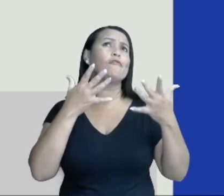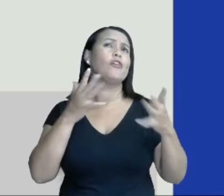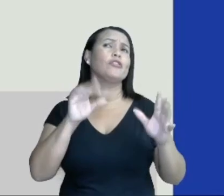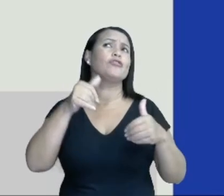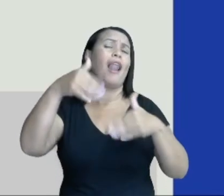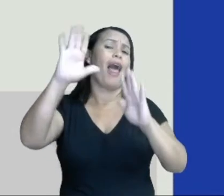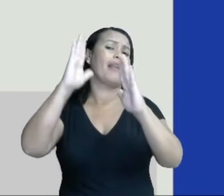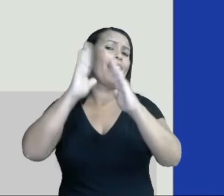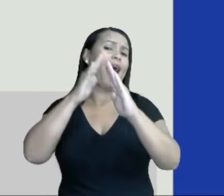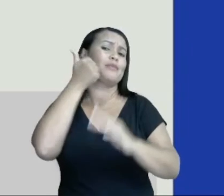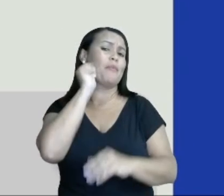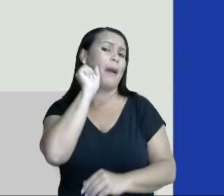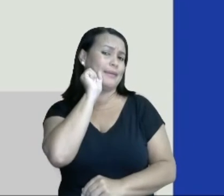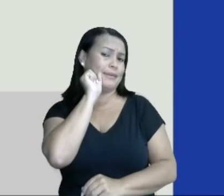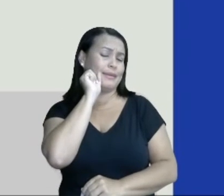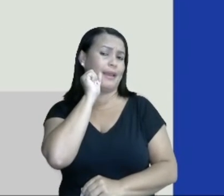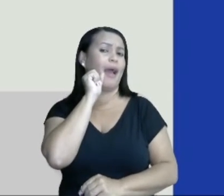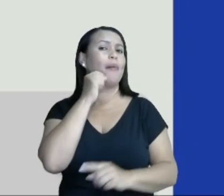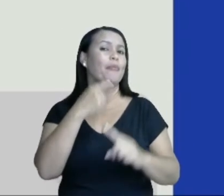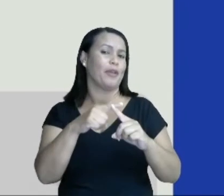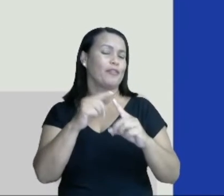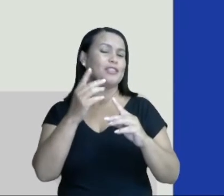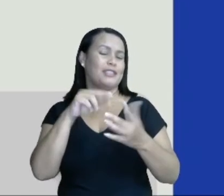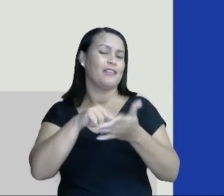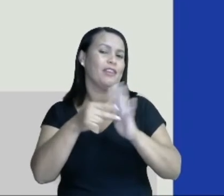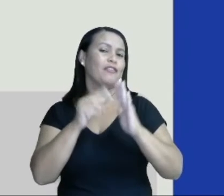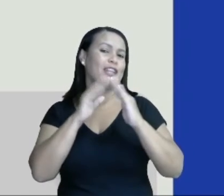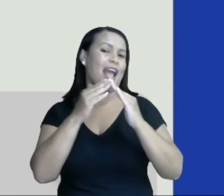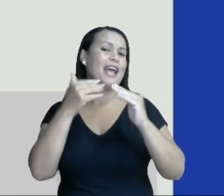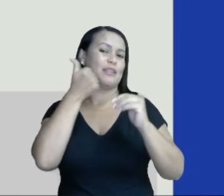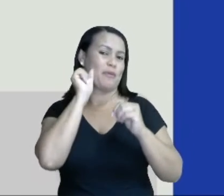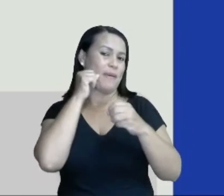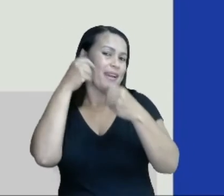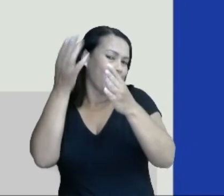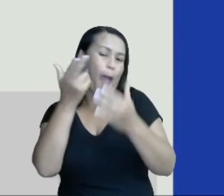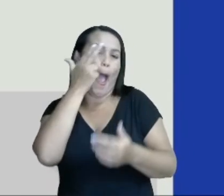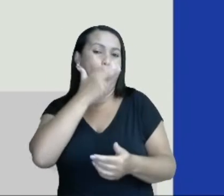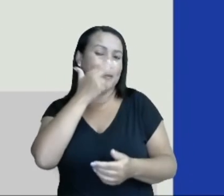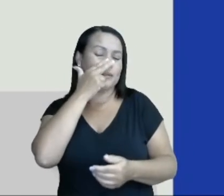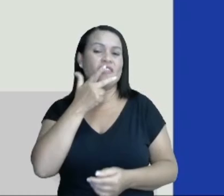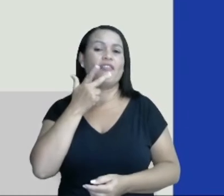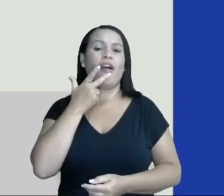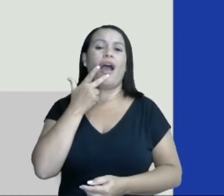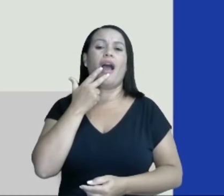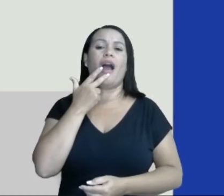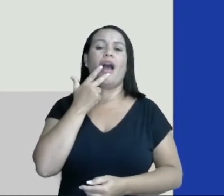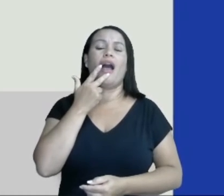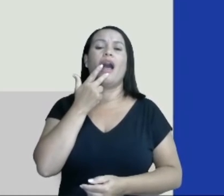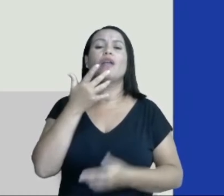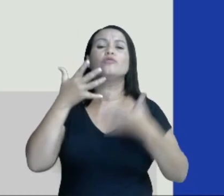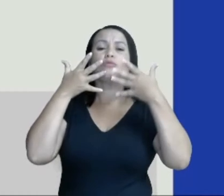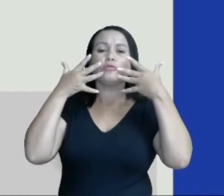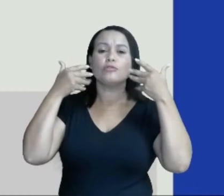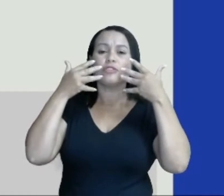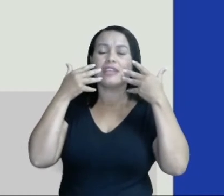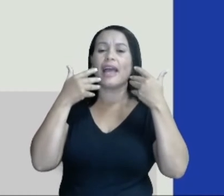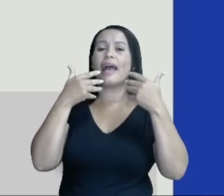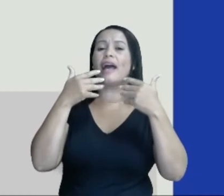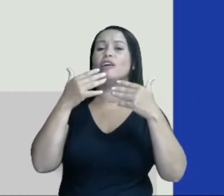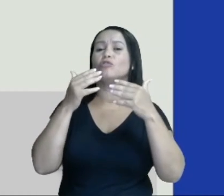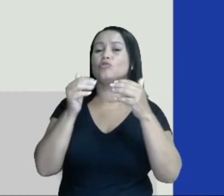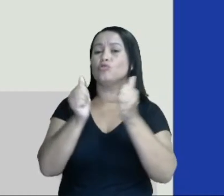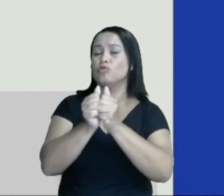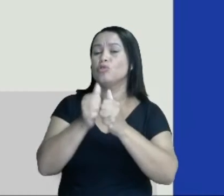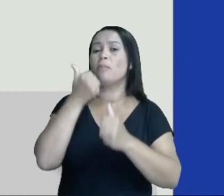em manhinha, que significa que a gente vai deixar na casa da nossa mãe. Então, é a mesma coisa aí. Quando eu digo dejar a tus padres, é que